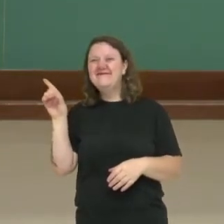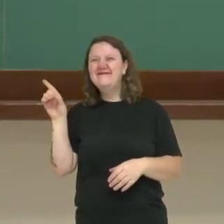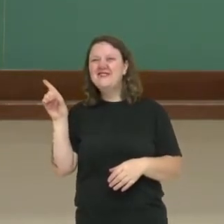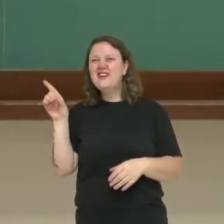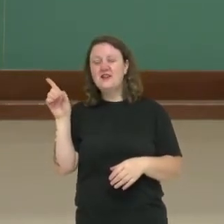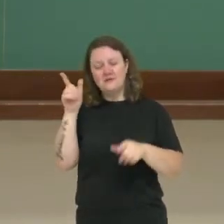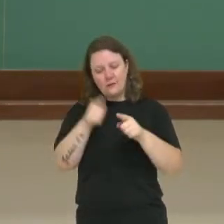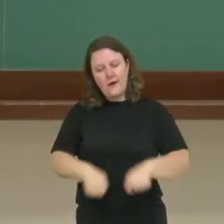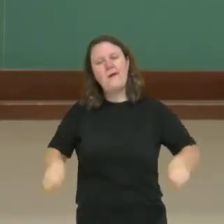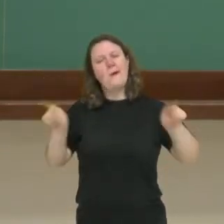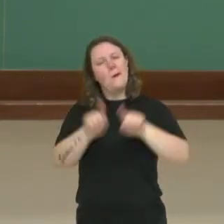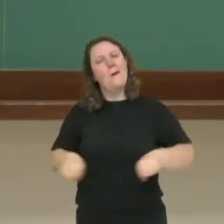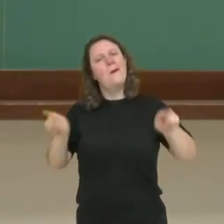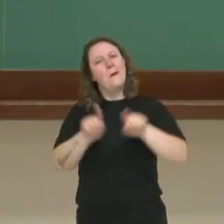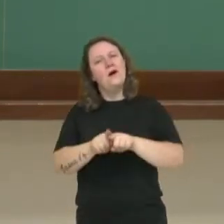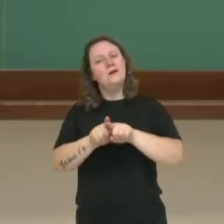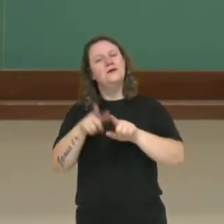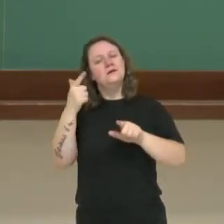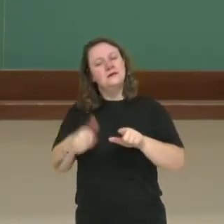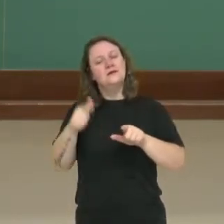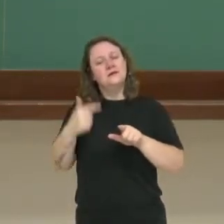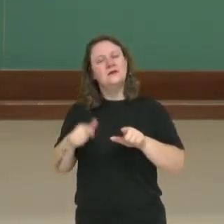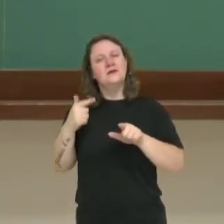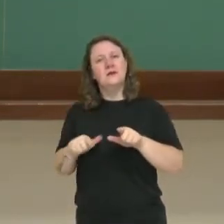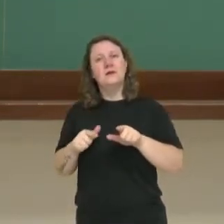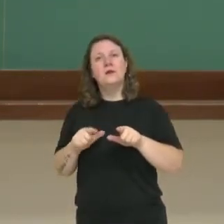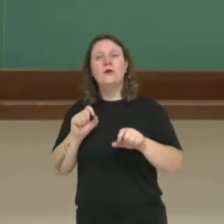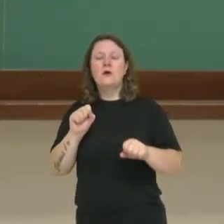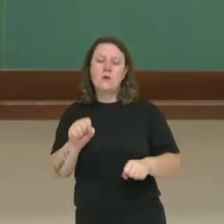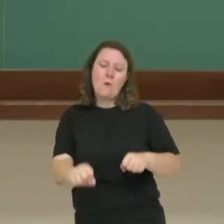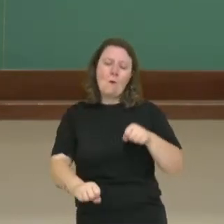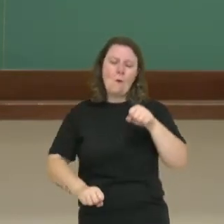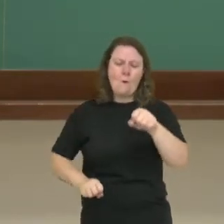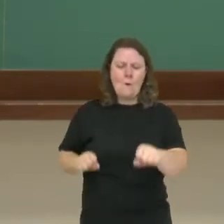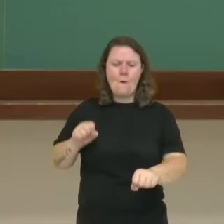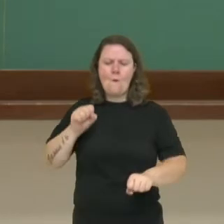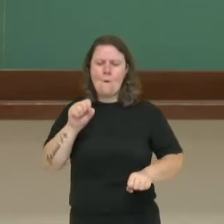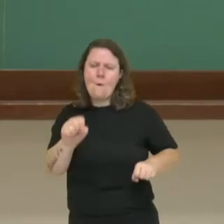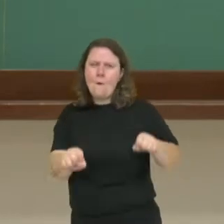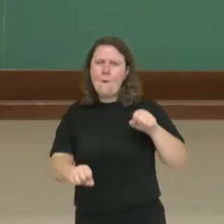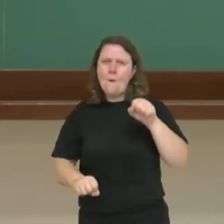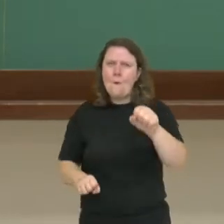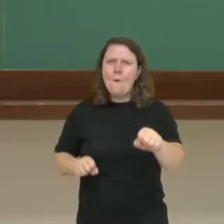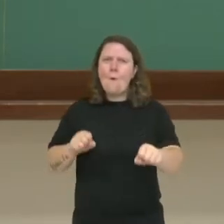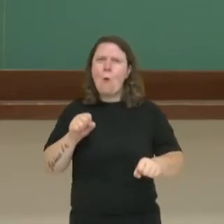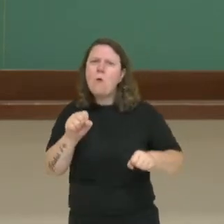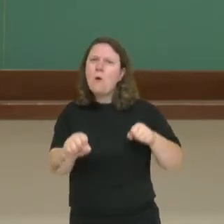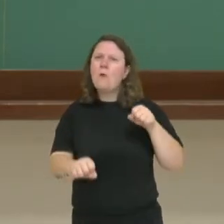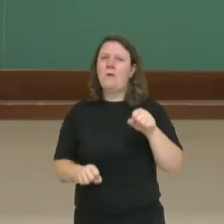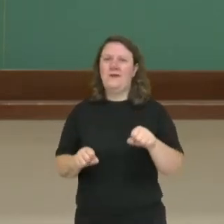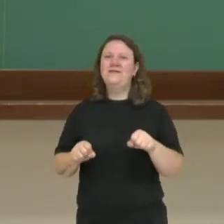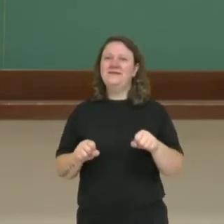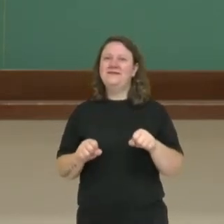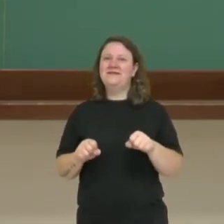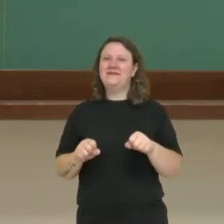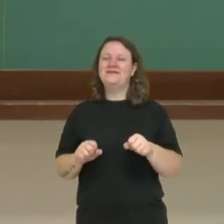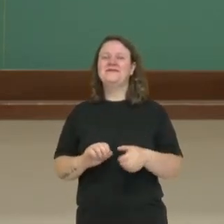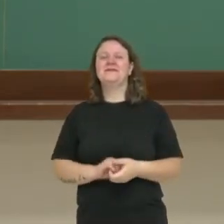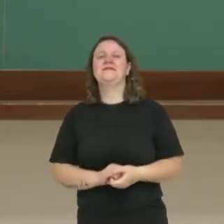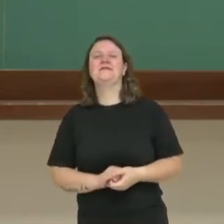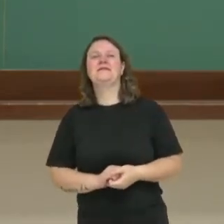movimento repetitivo e esse movimento que gera o seu deslocamento em cima da bicicleta.